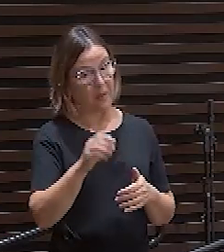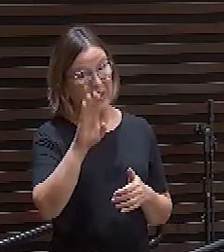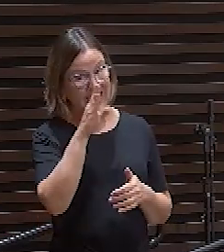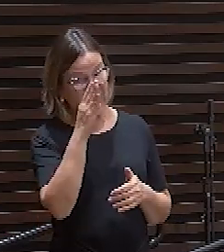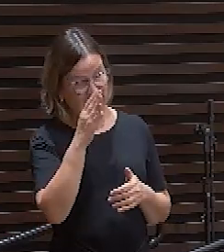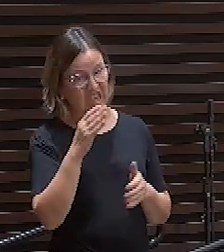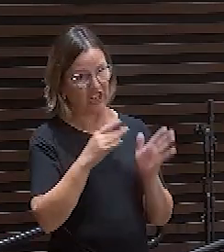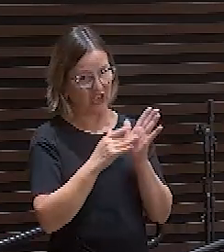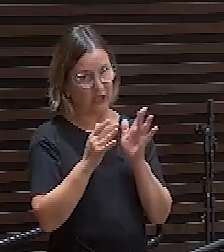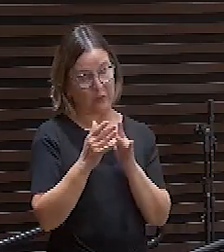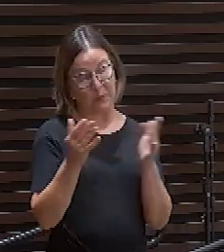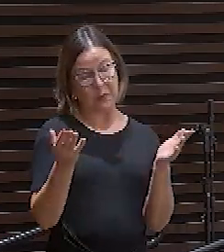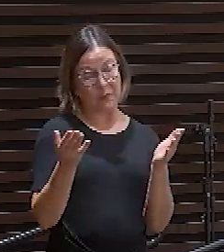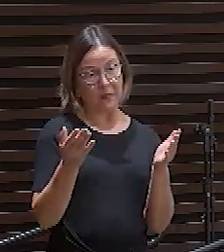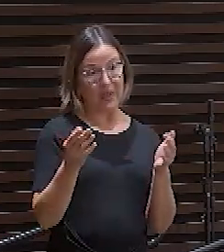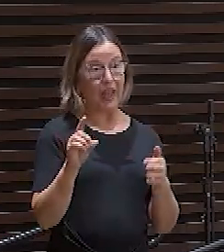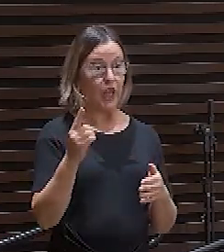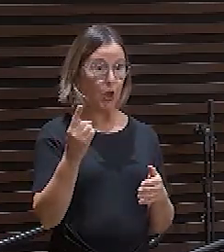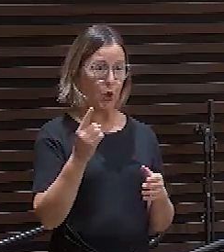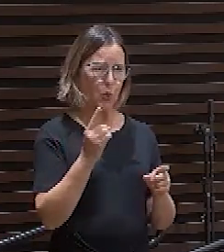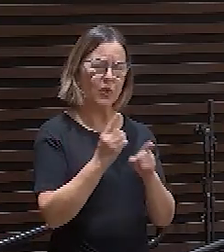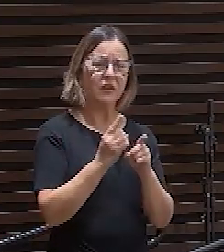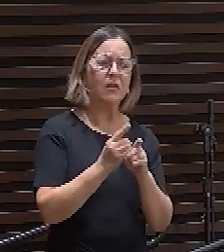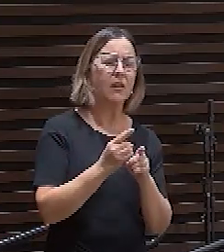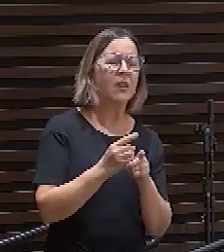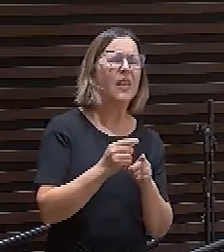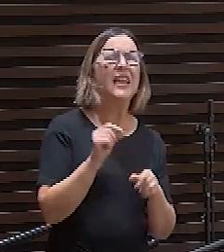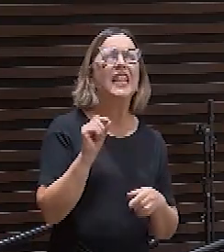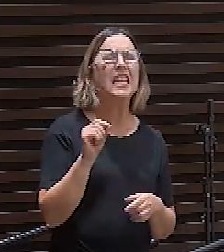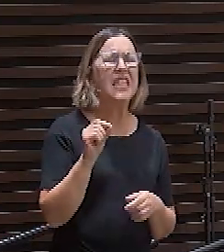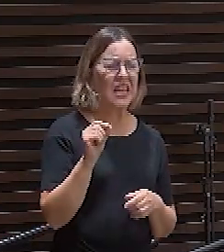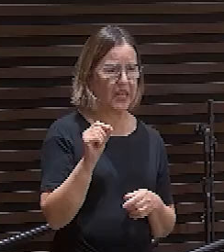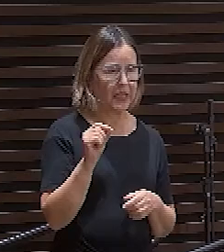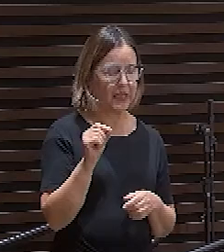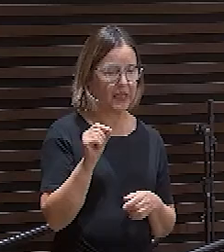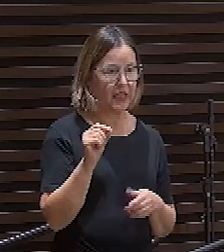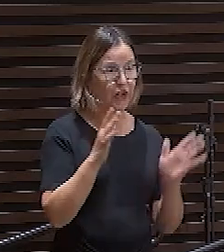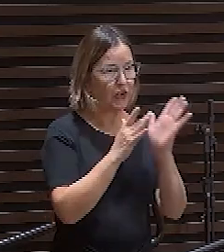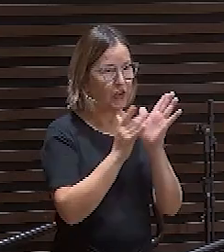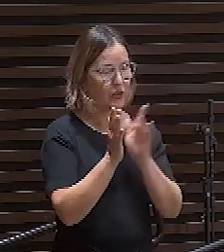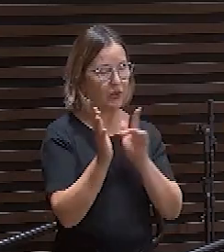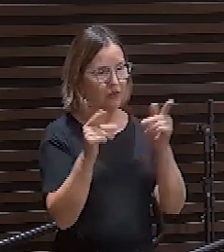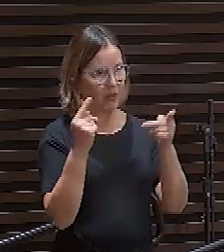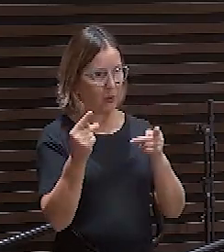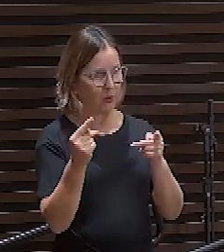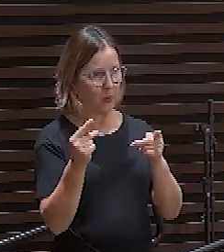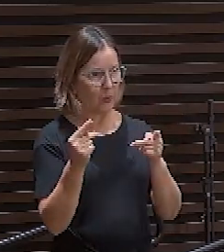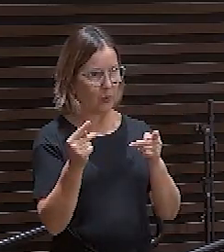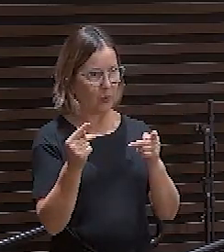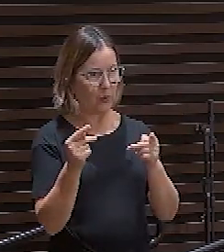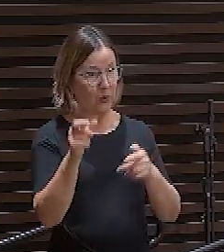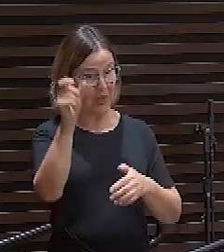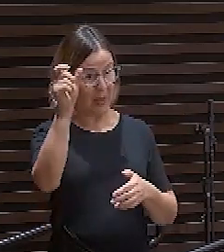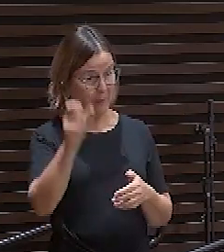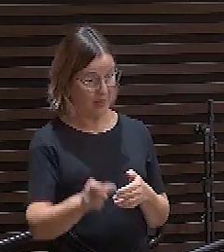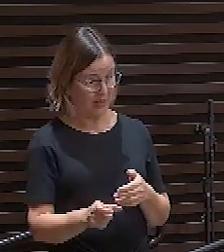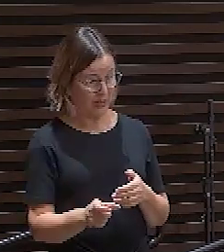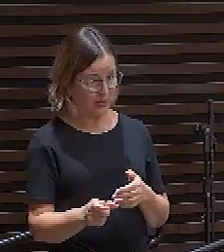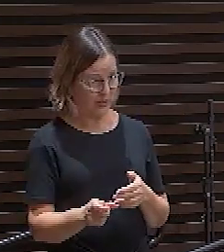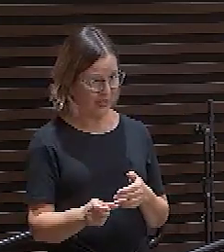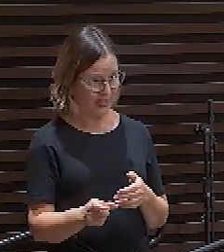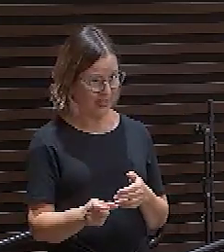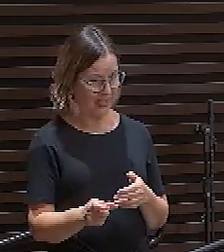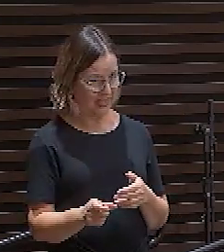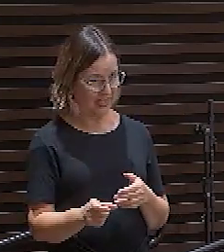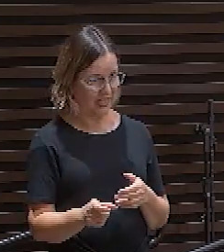Aí um dos discípulos pergunta: mas quem, Senhor? Aquele que botar a mão junto comigo para